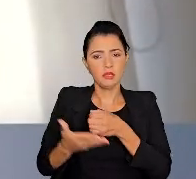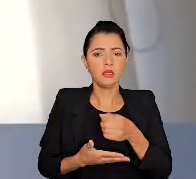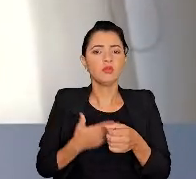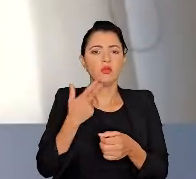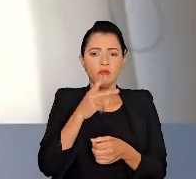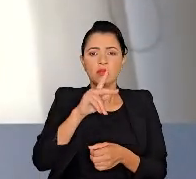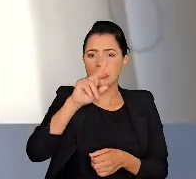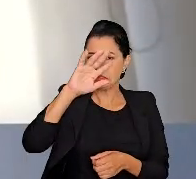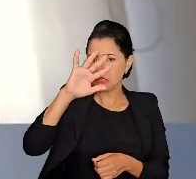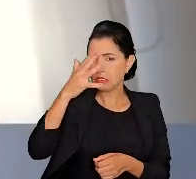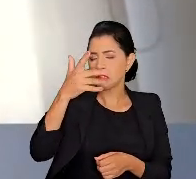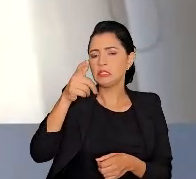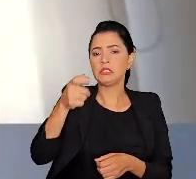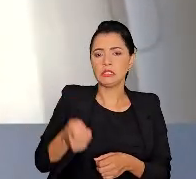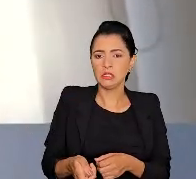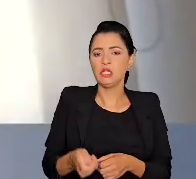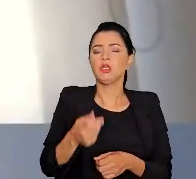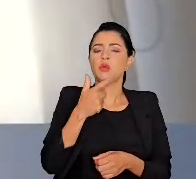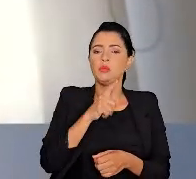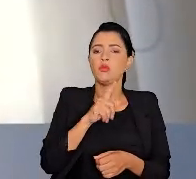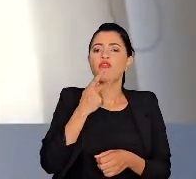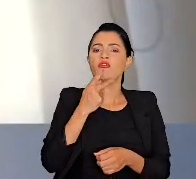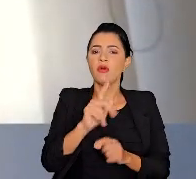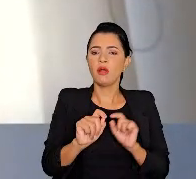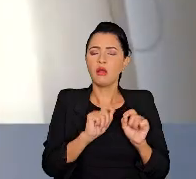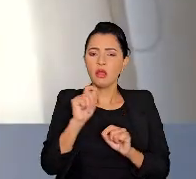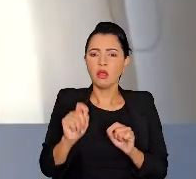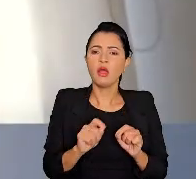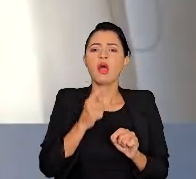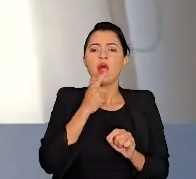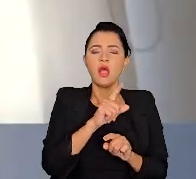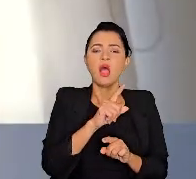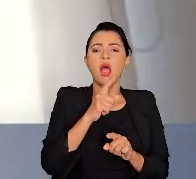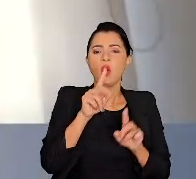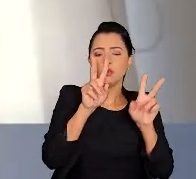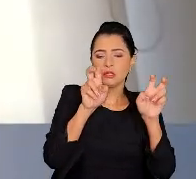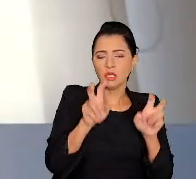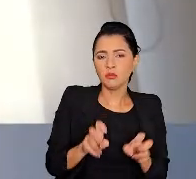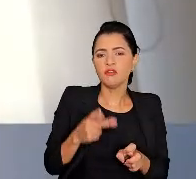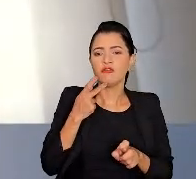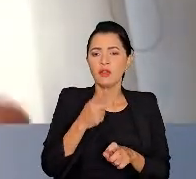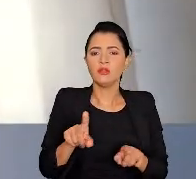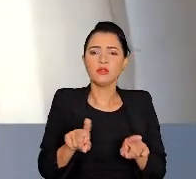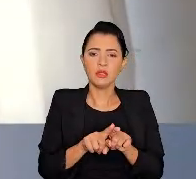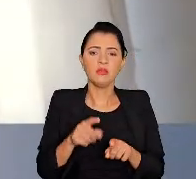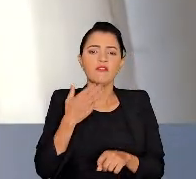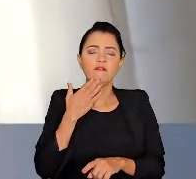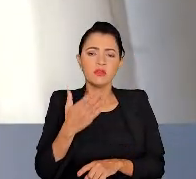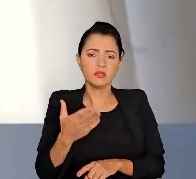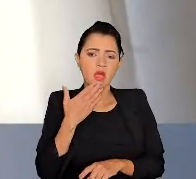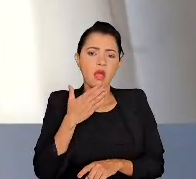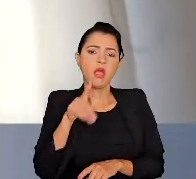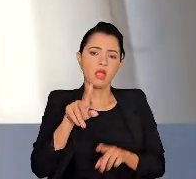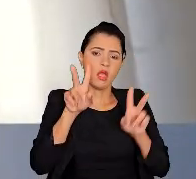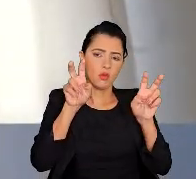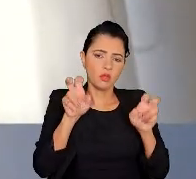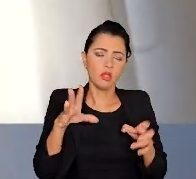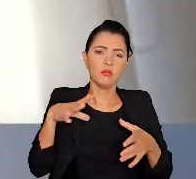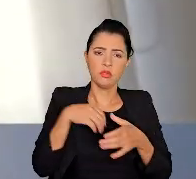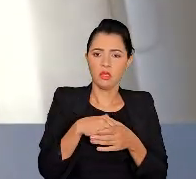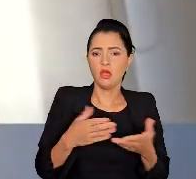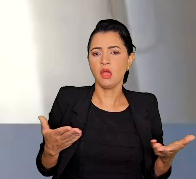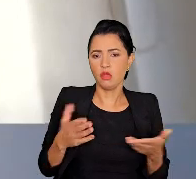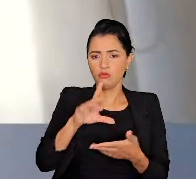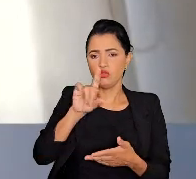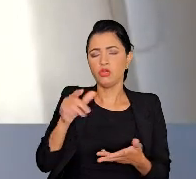decisivo, tanto por abordar as questões acima suscitadas, como por afirmar, e é um tema que está na ordem do dia ainda